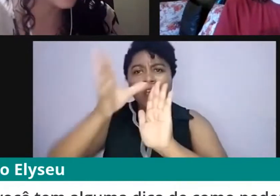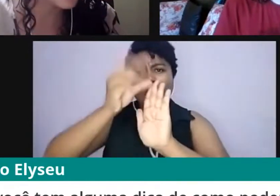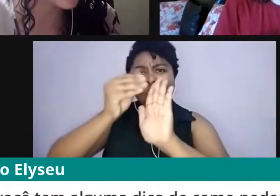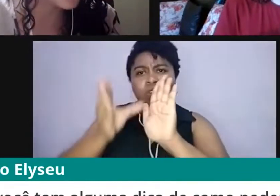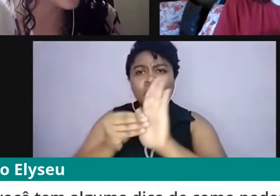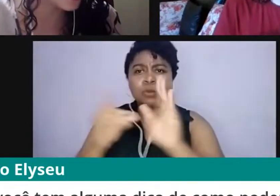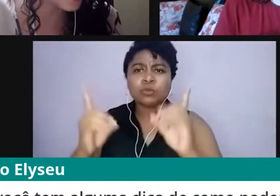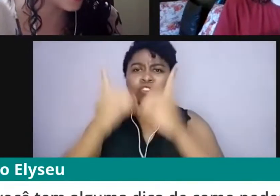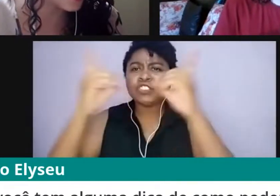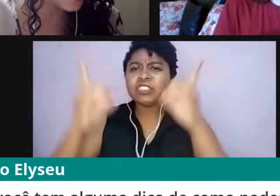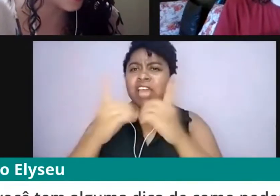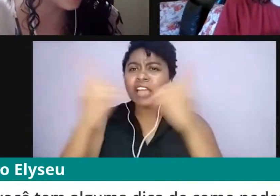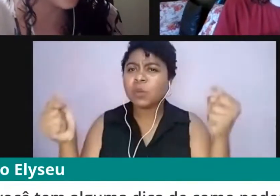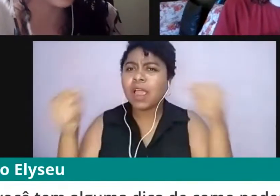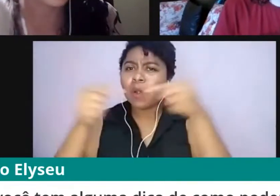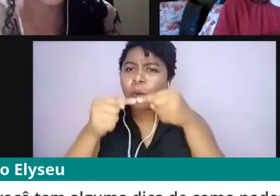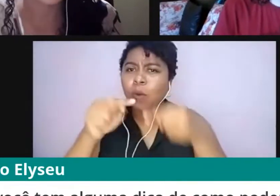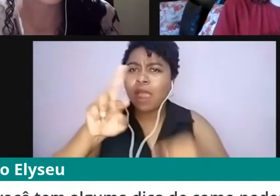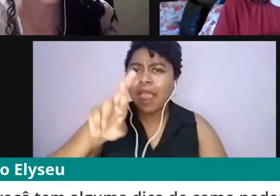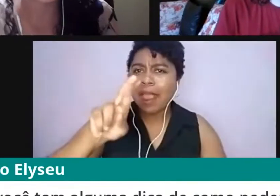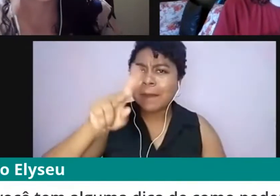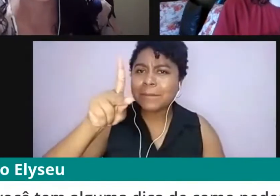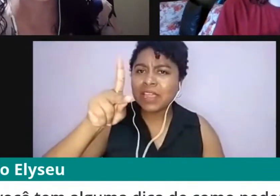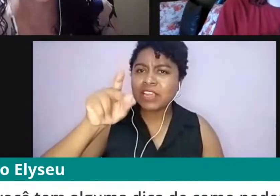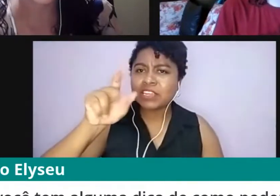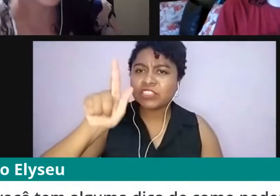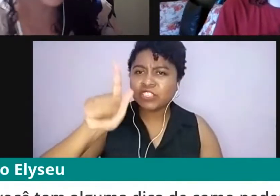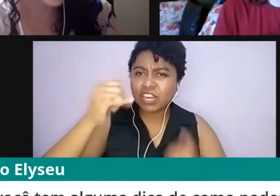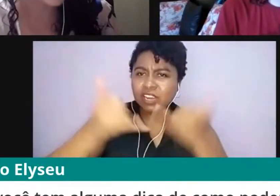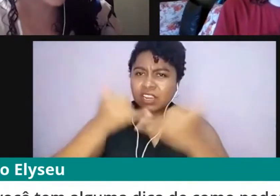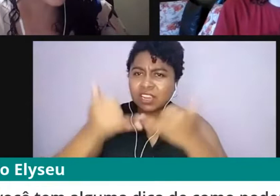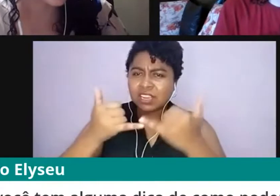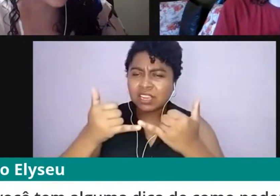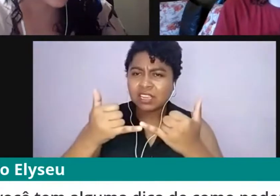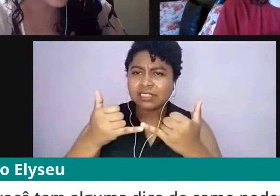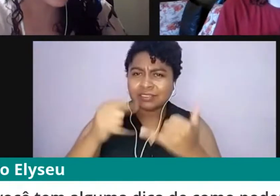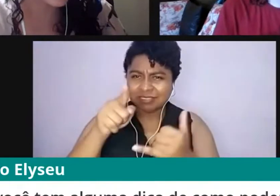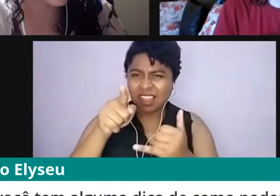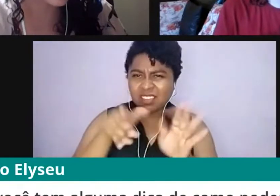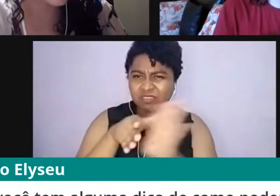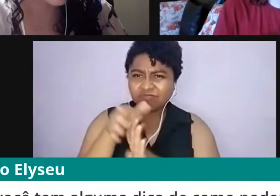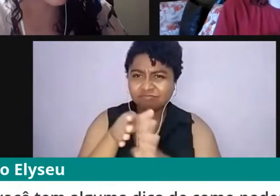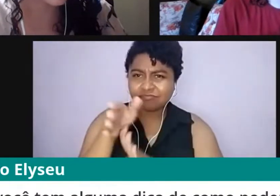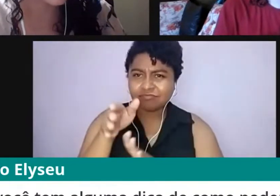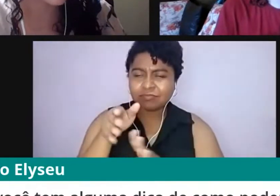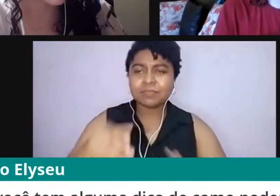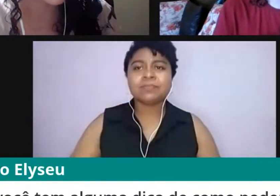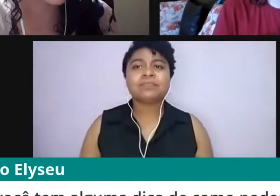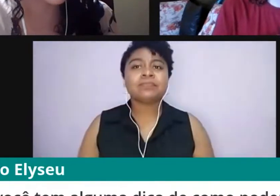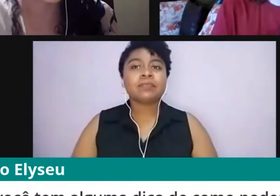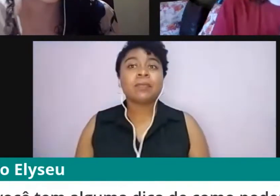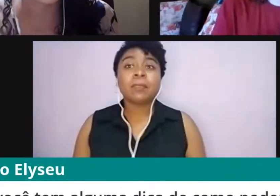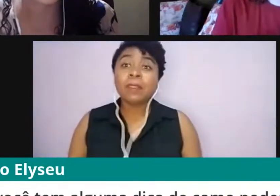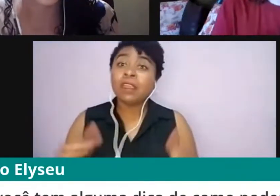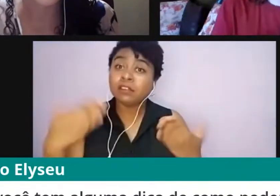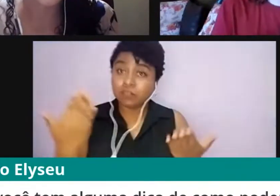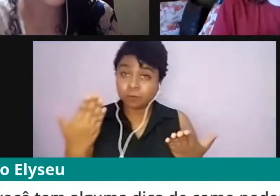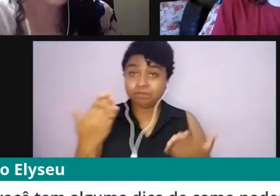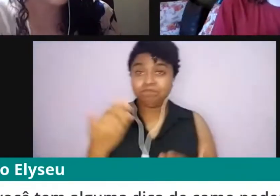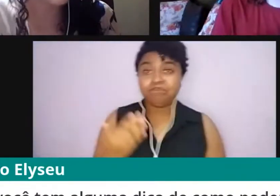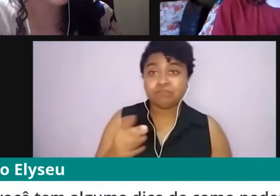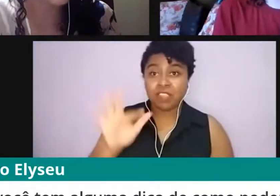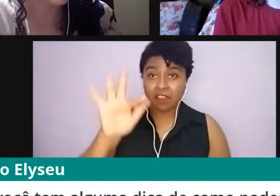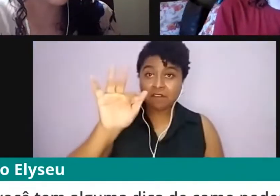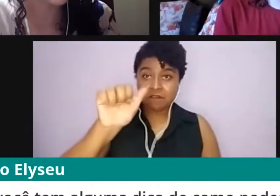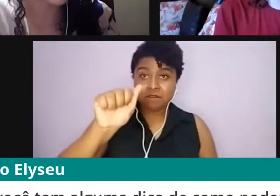Eu acho que a primeira coisa teria que ser um assunto que você vê que os alunos